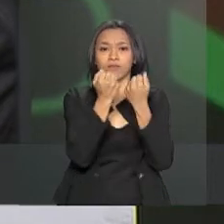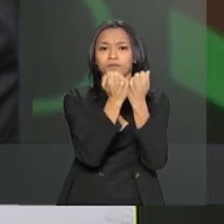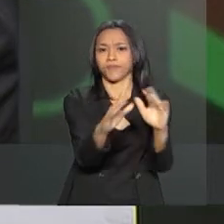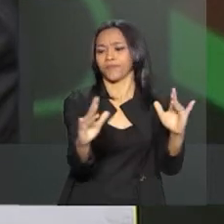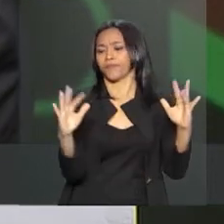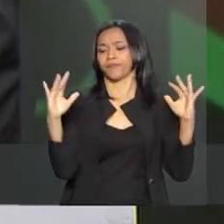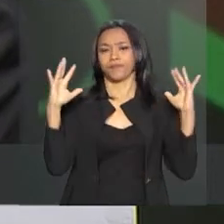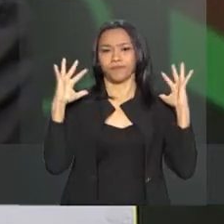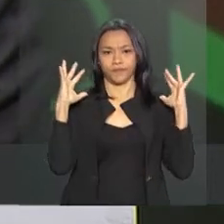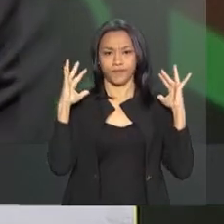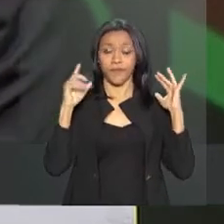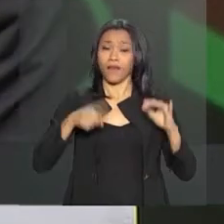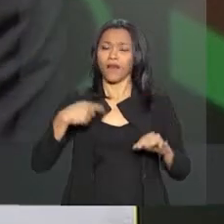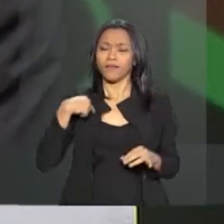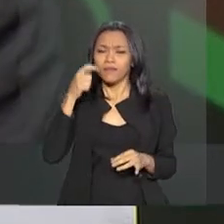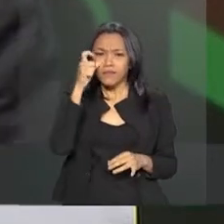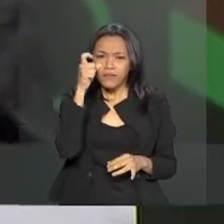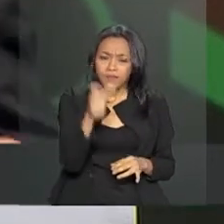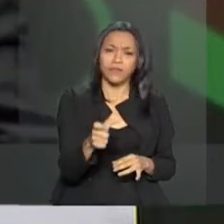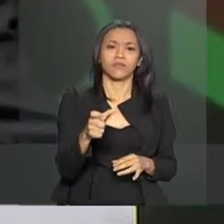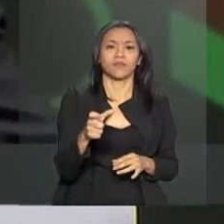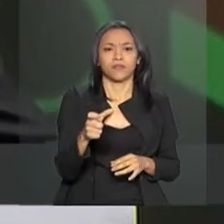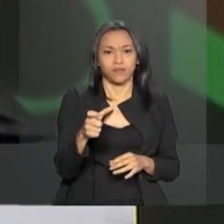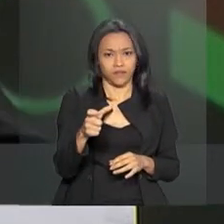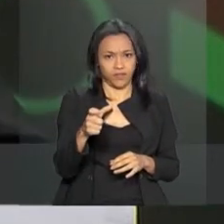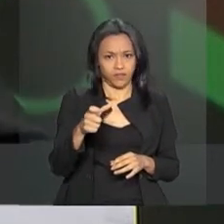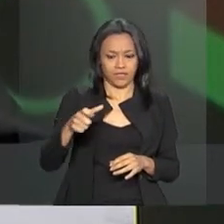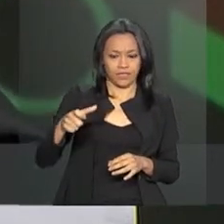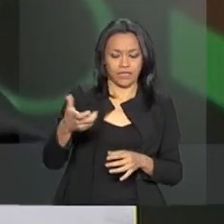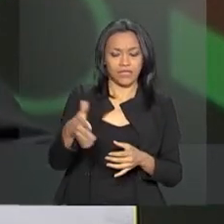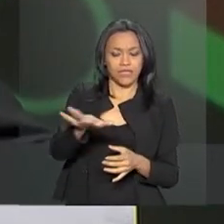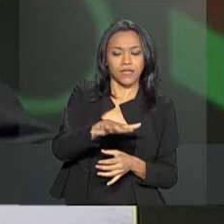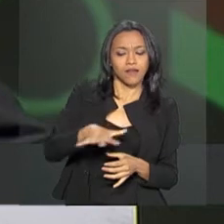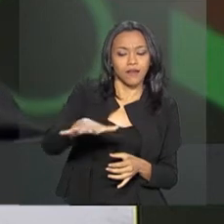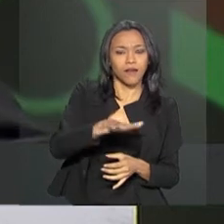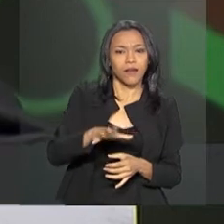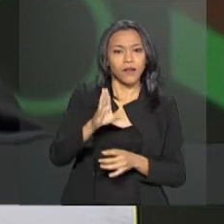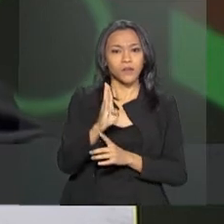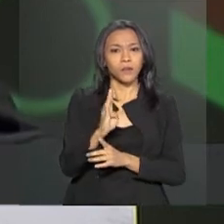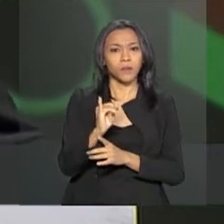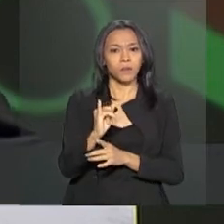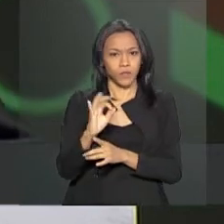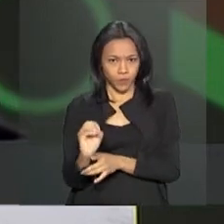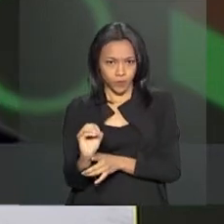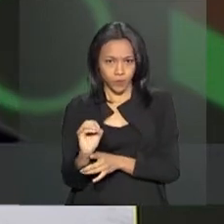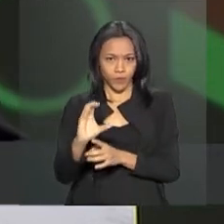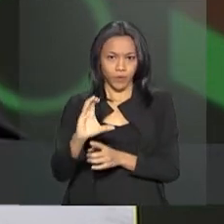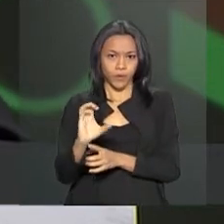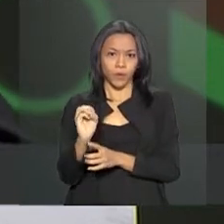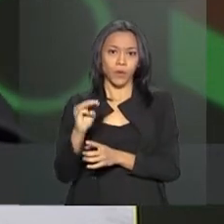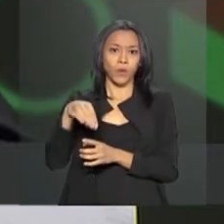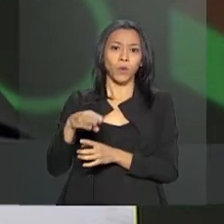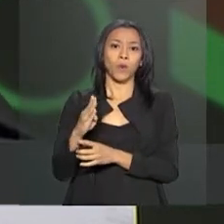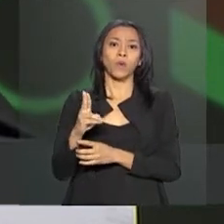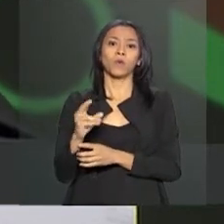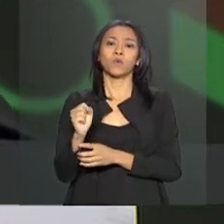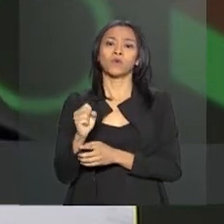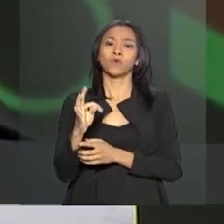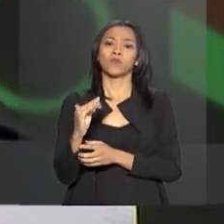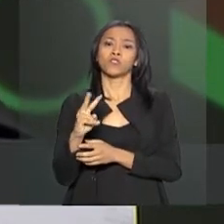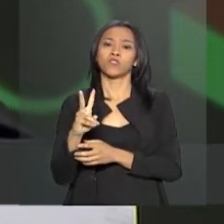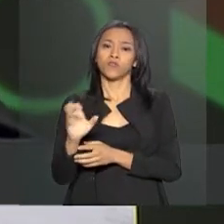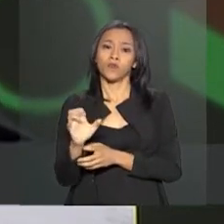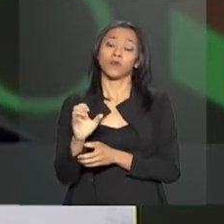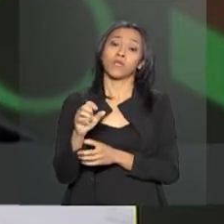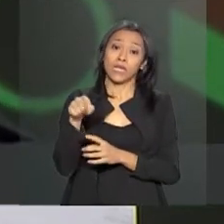que esta fórmula do biocombustível, do programa Renova Bio, é